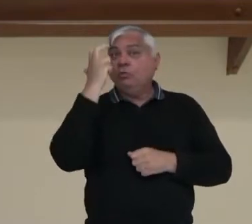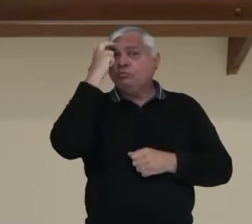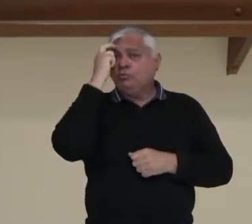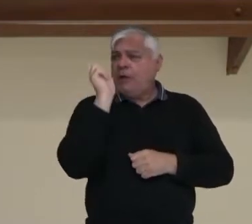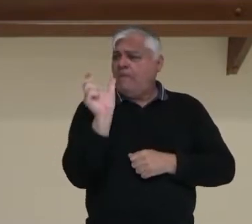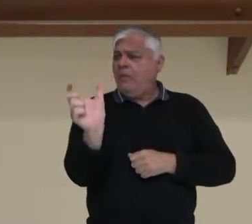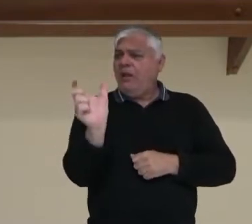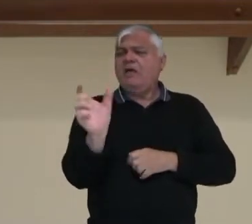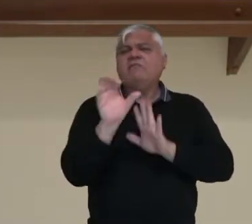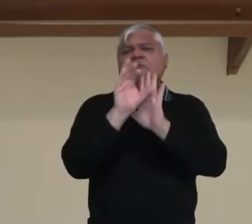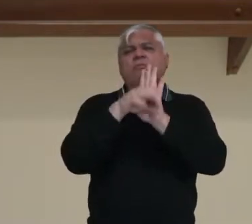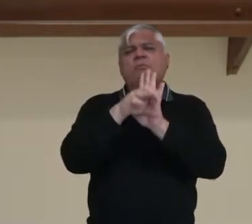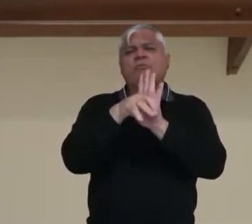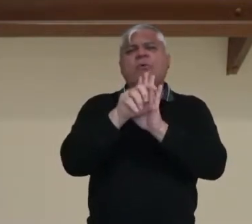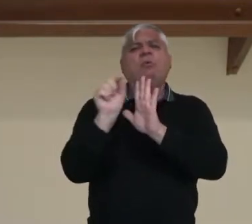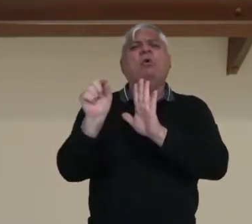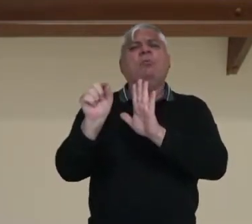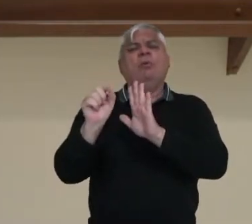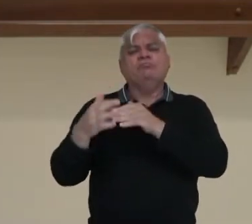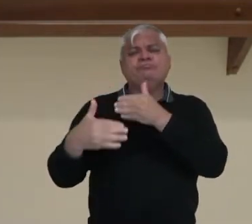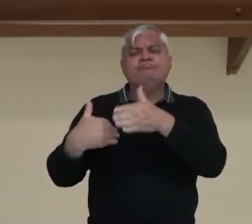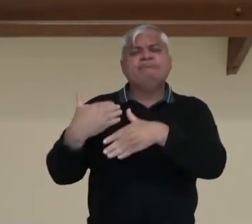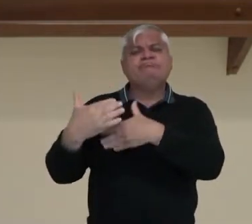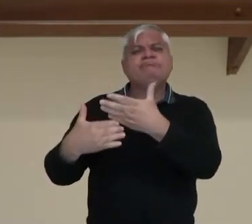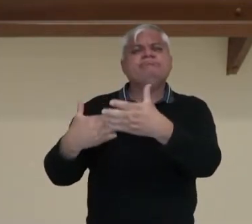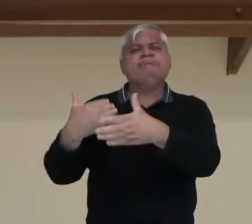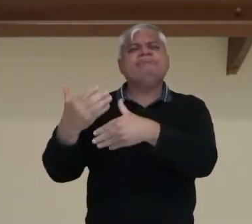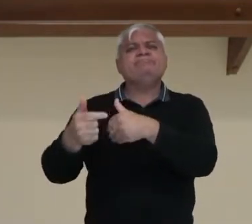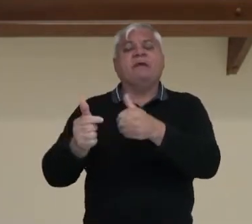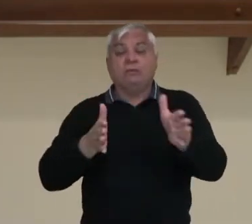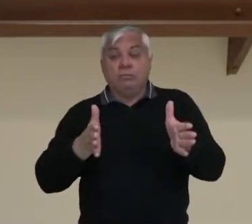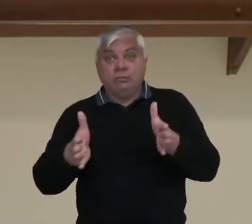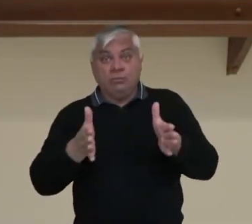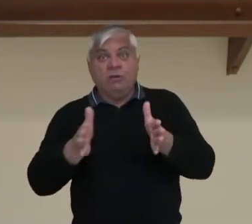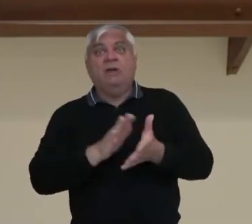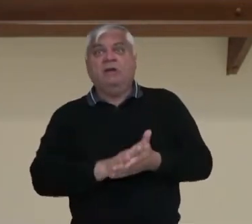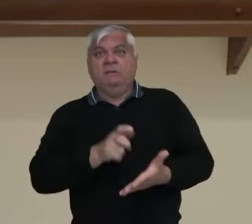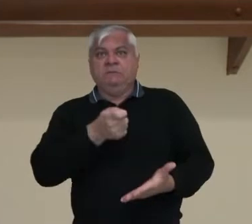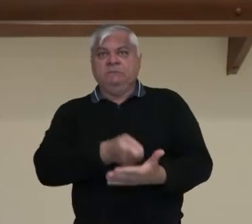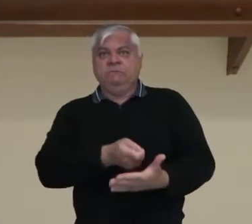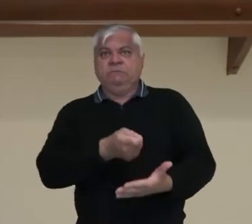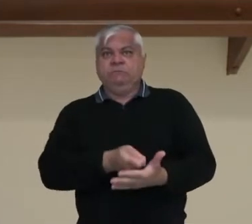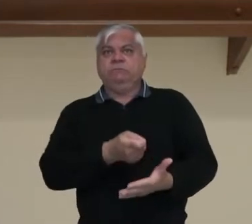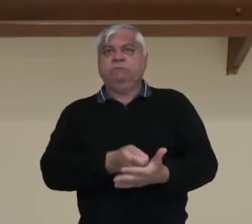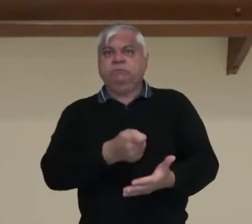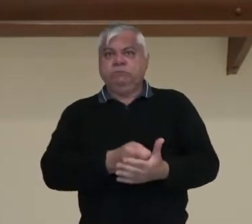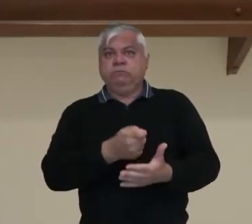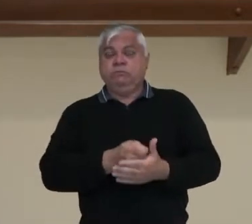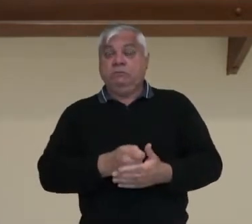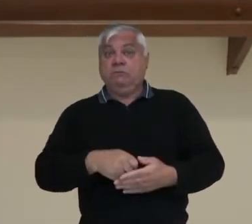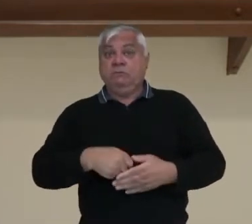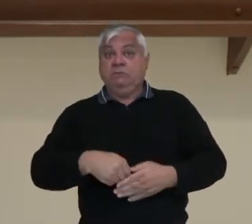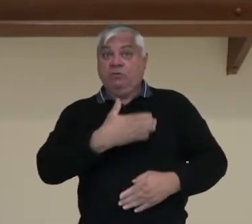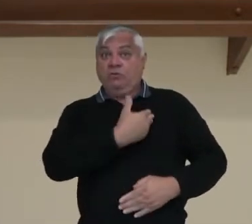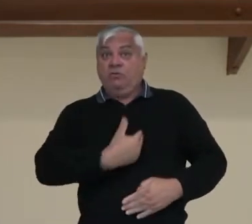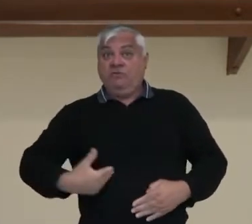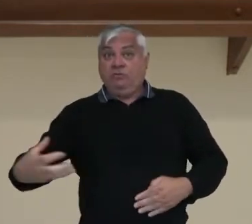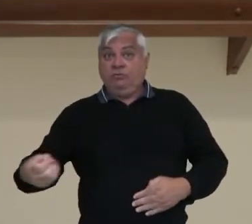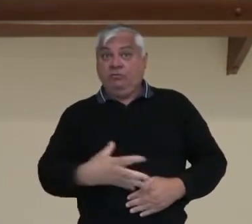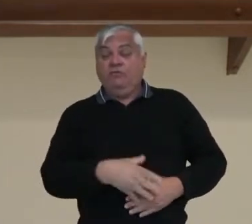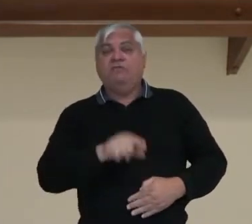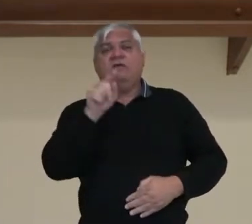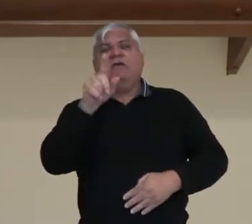ele foi construído durante o regime ditatorial do Estado Novo. Bom, e quem